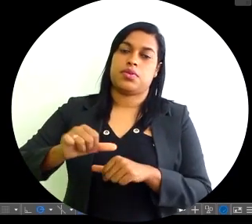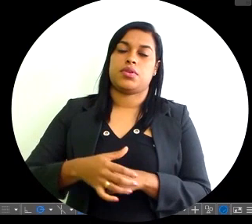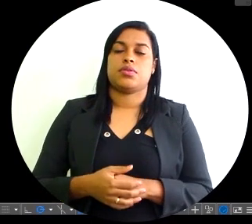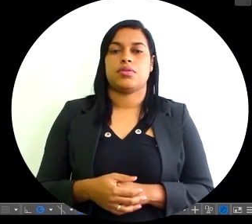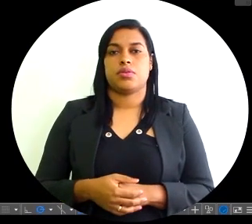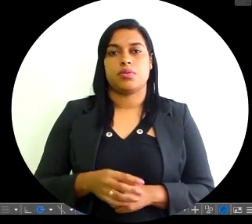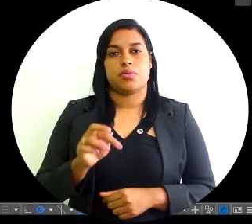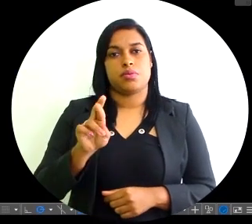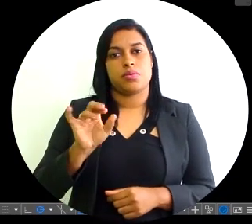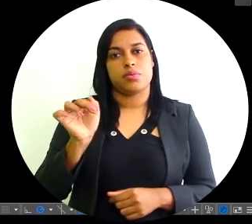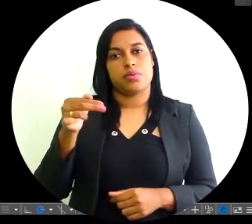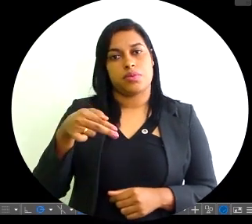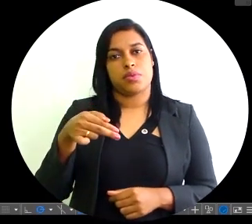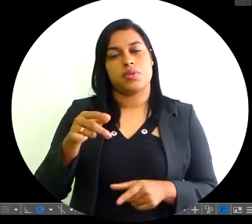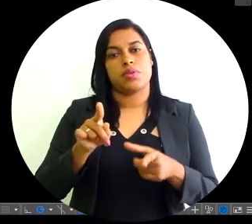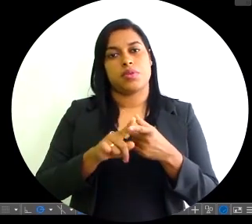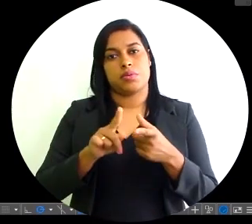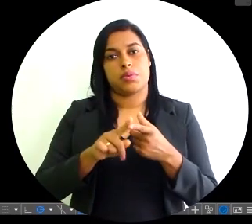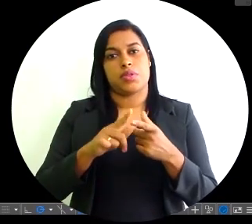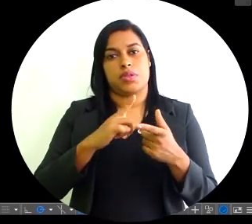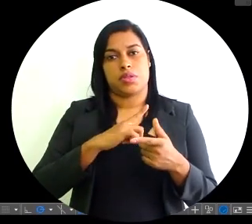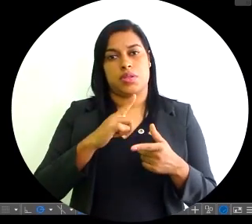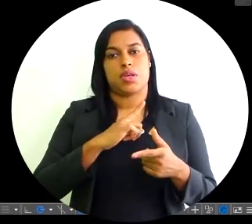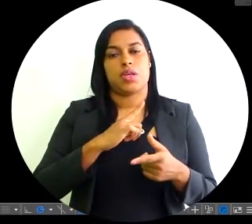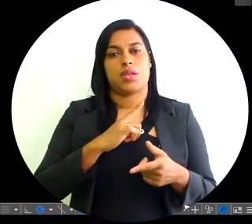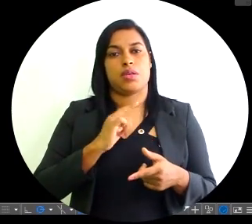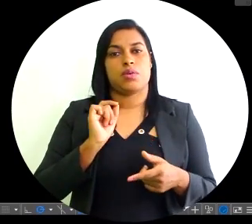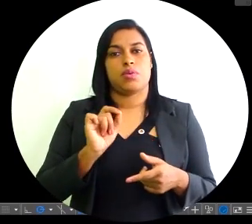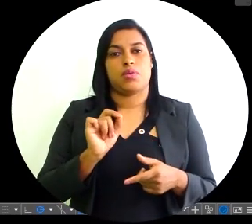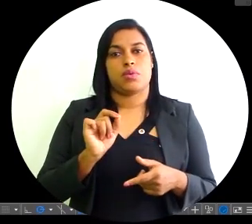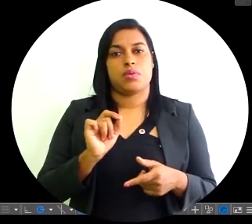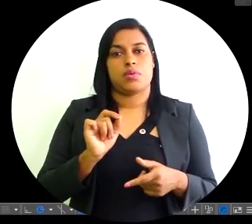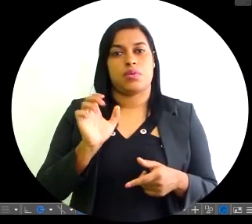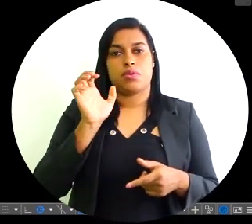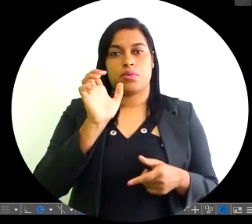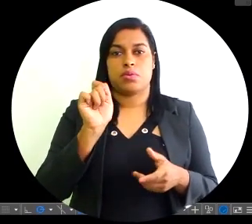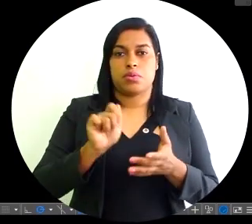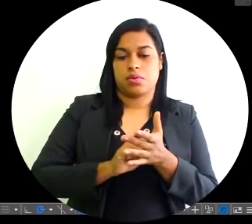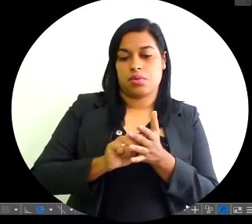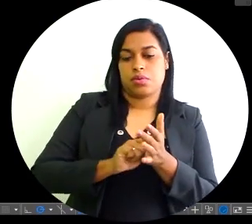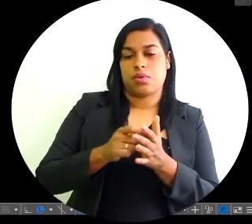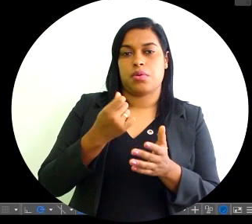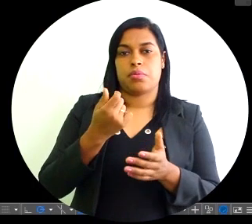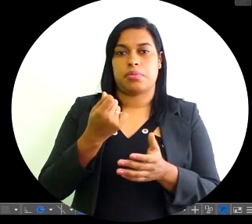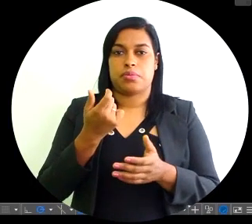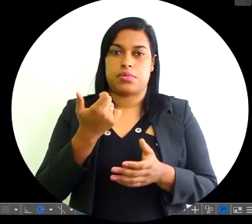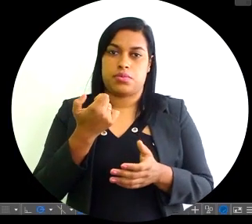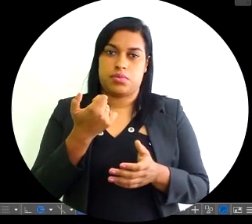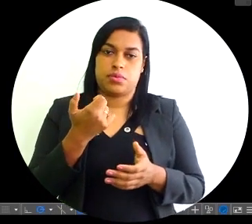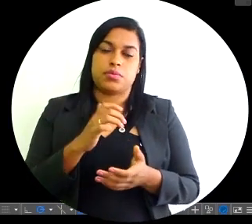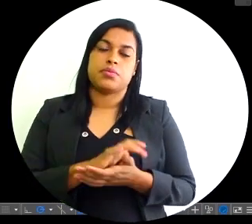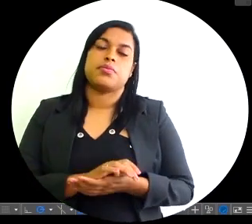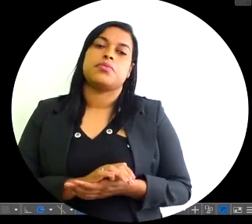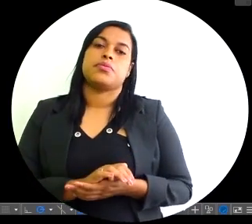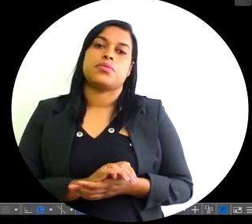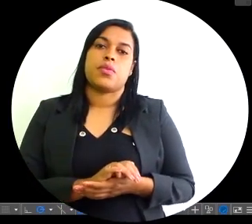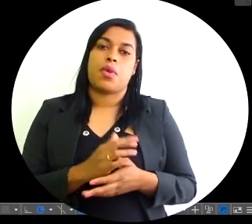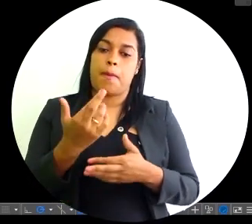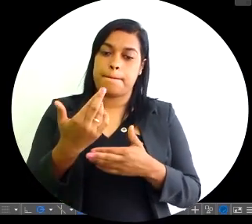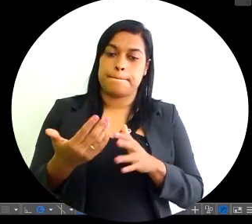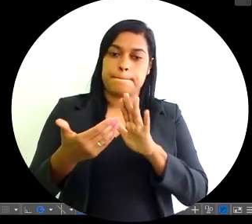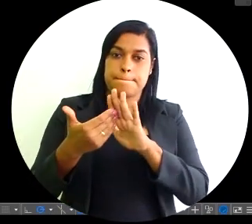de modificação. Ao lado do trim, eu tenho o ícone que é um lápis com uma borracha. Então eu posso